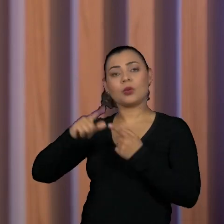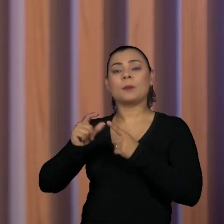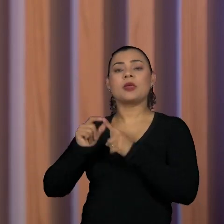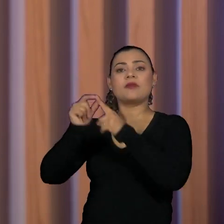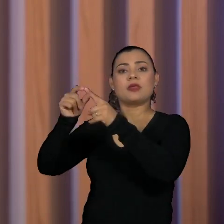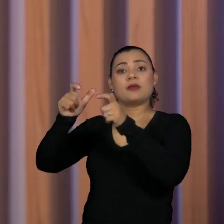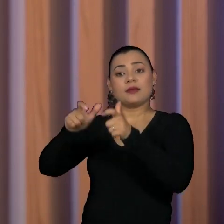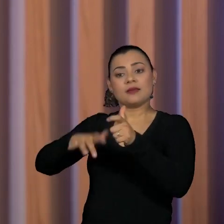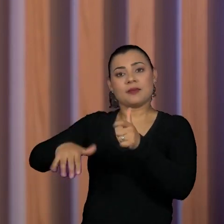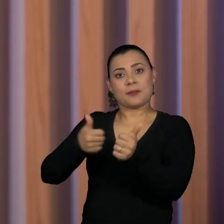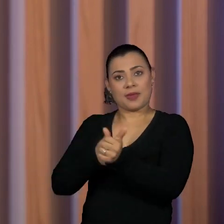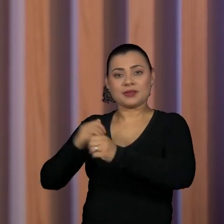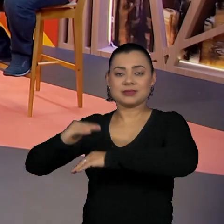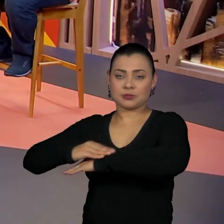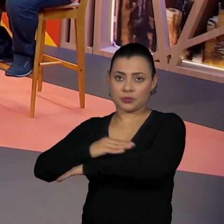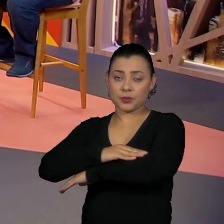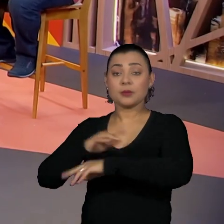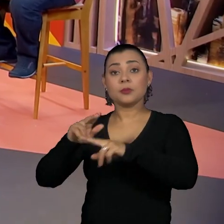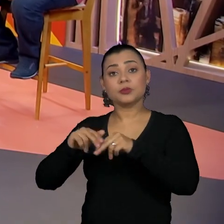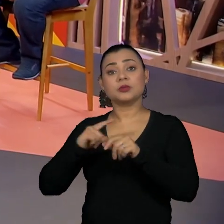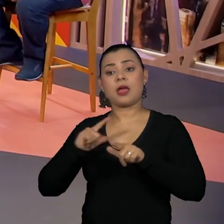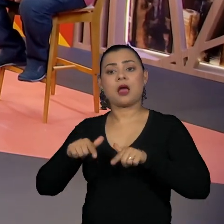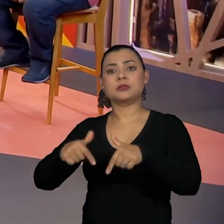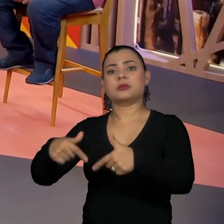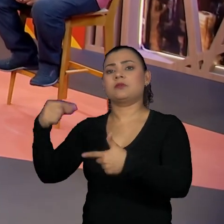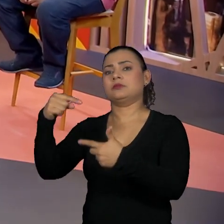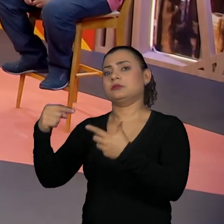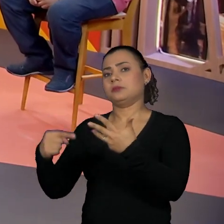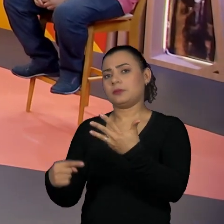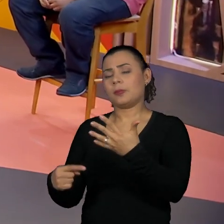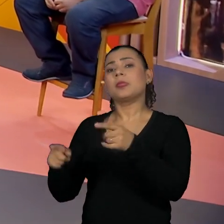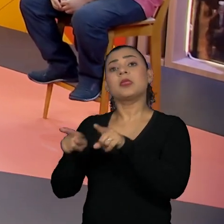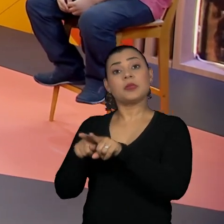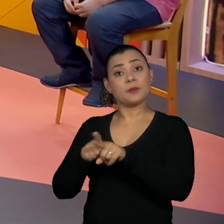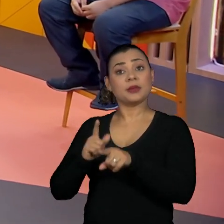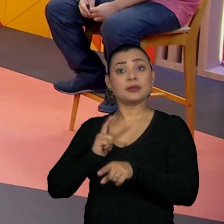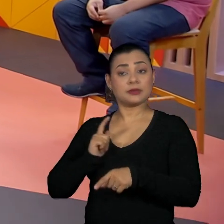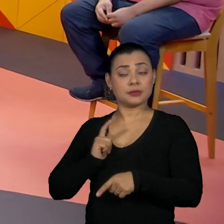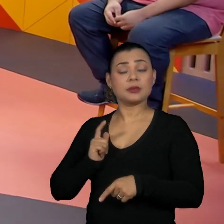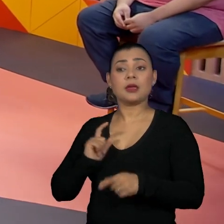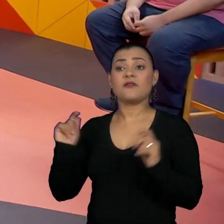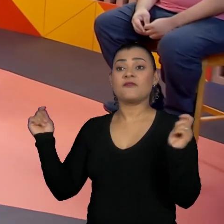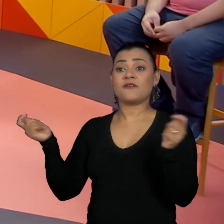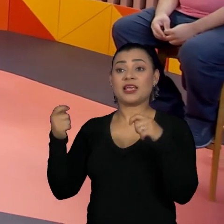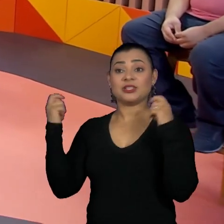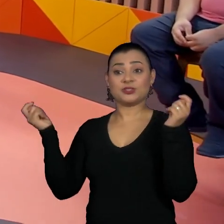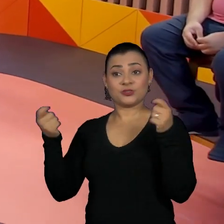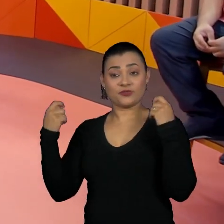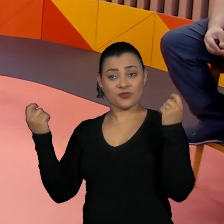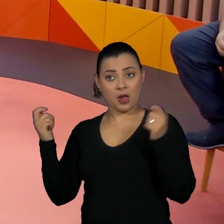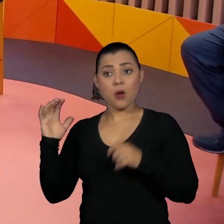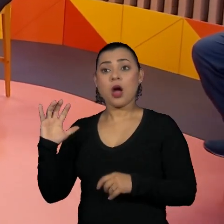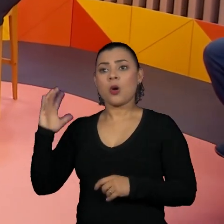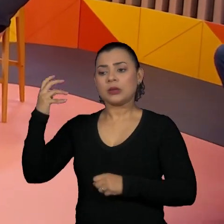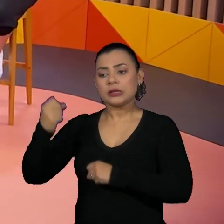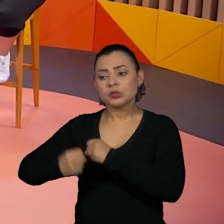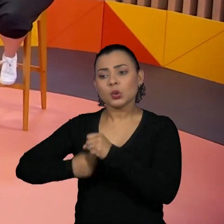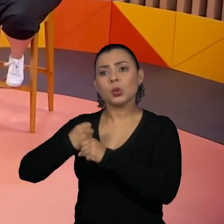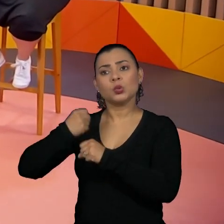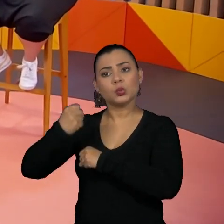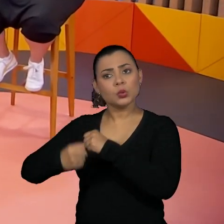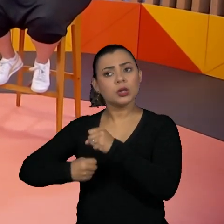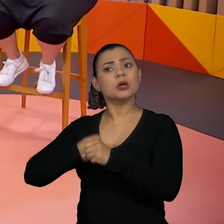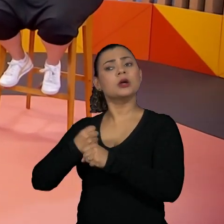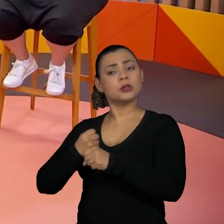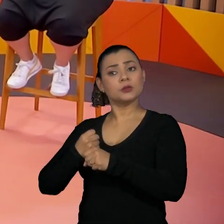naquela localidade. Então, uma série de ações foram feitas, eles têm, inclusive, um festival que acontece anualmente, e agora, por